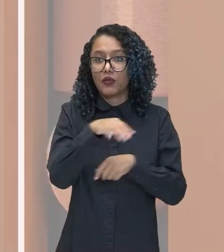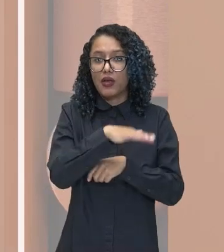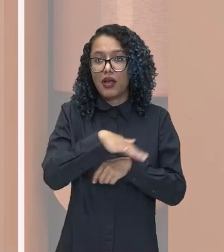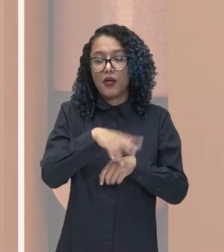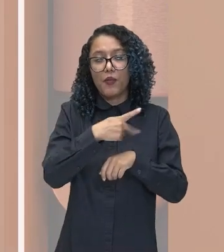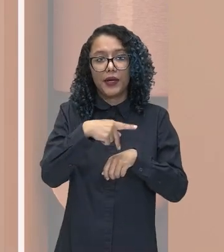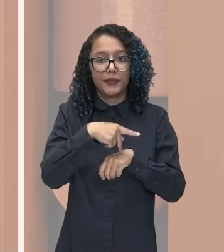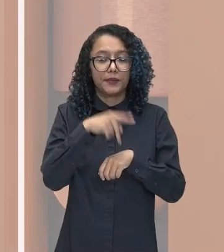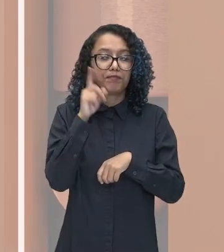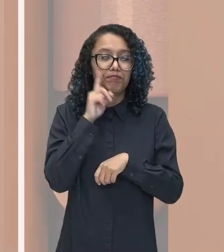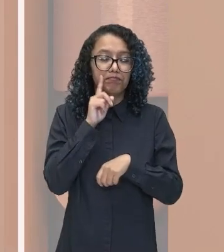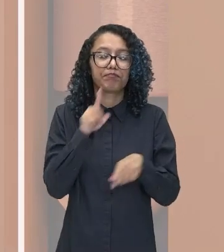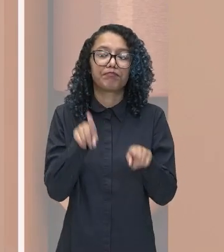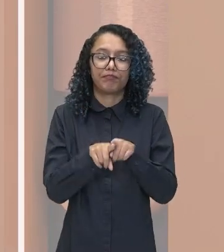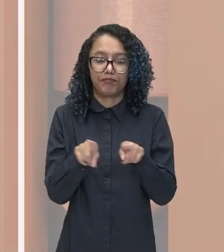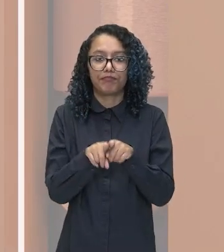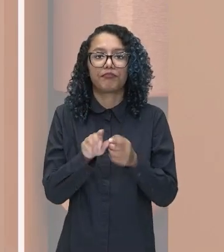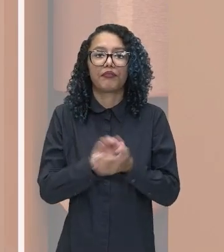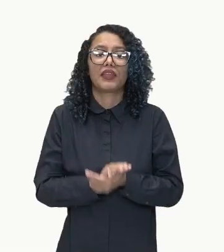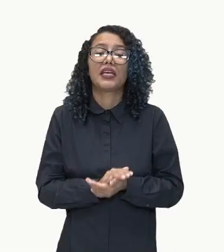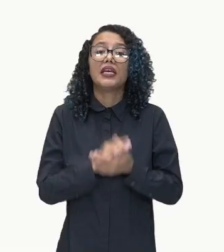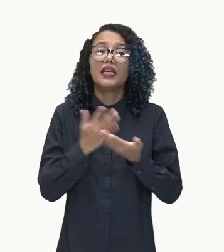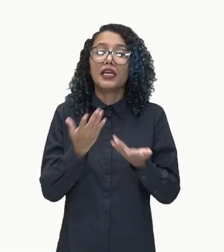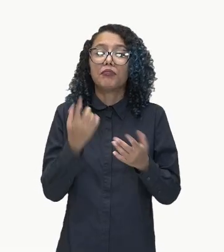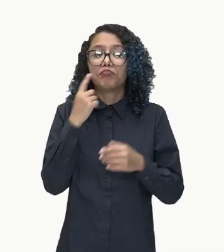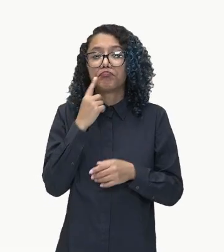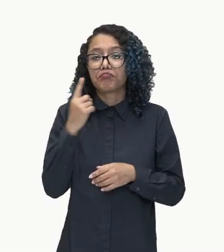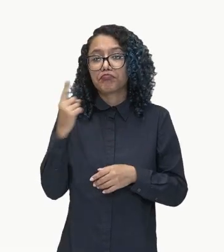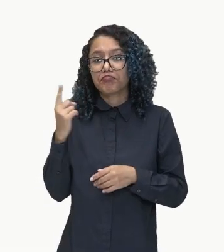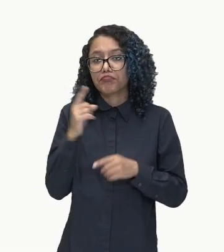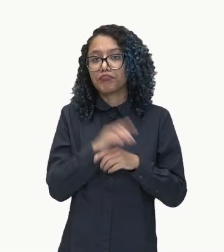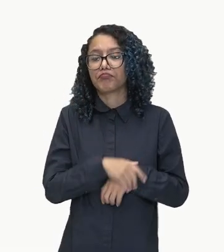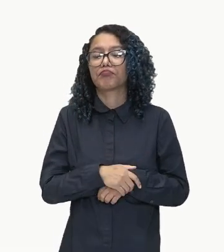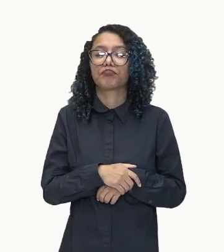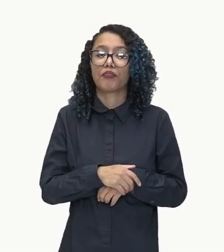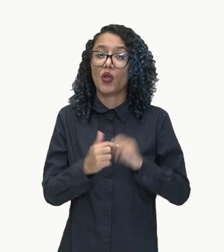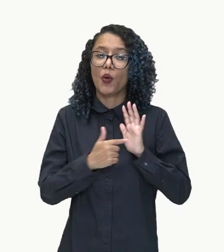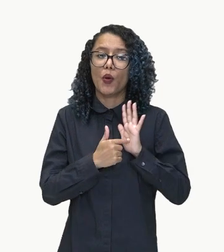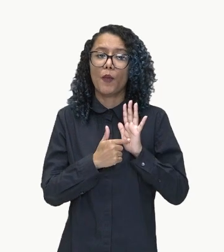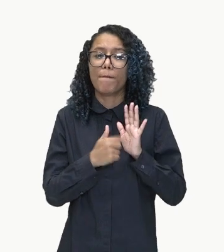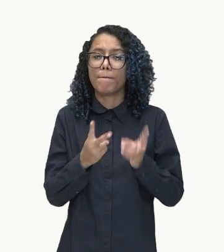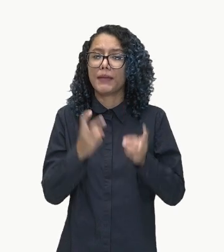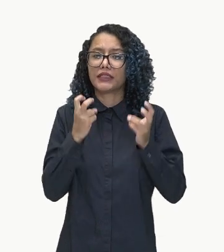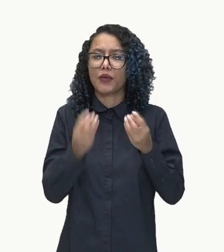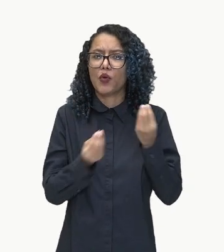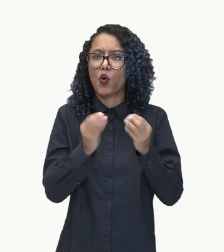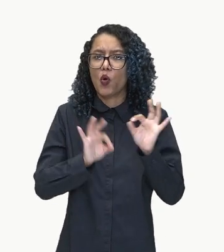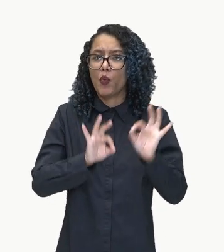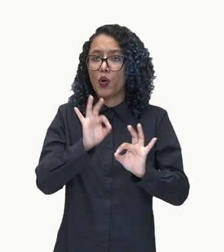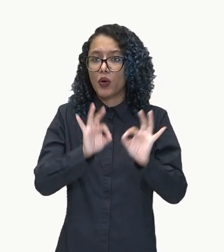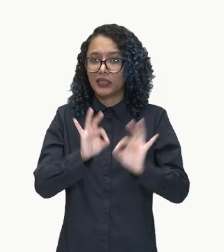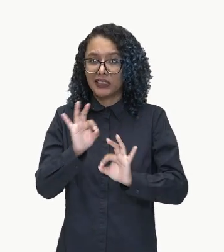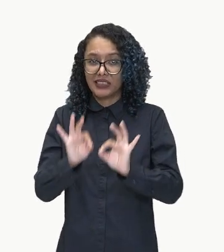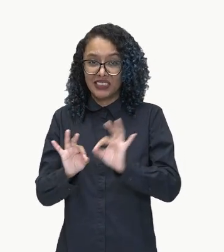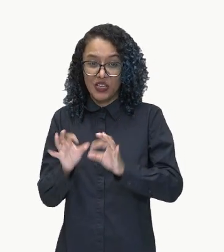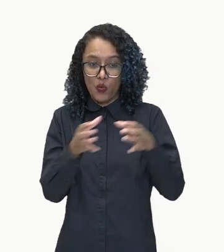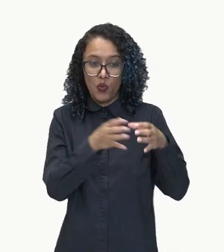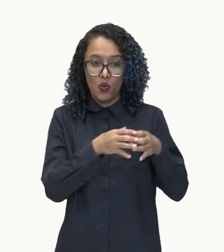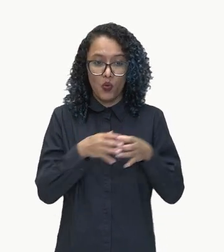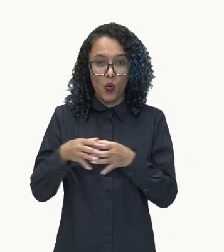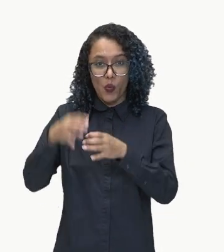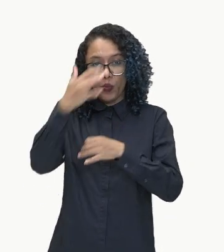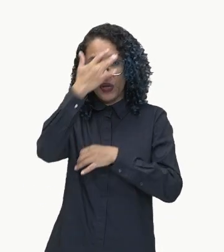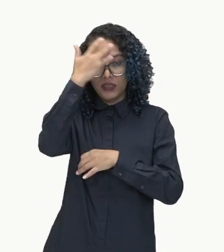América. E nesse gráfico a gente pode observar, né, essas divisões que acabam ocorrendo, tá? Olha